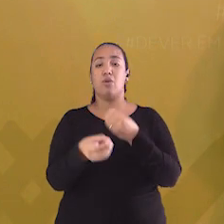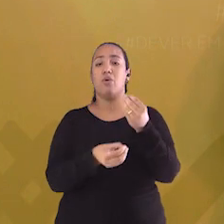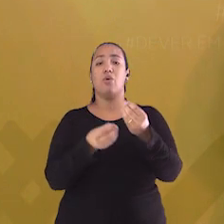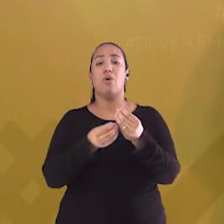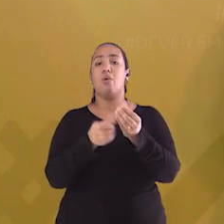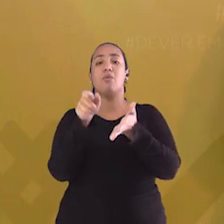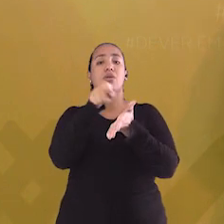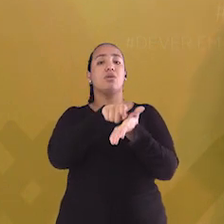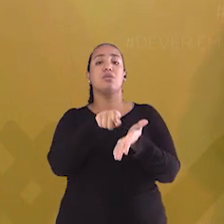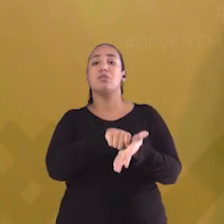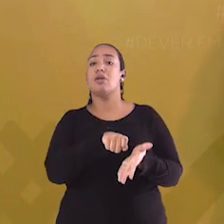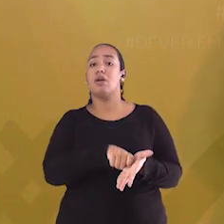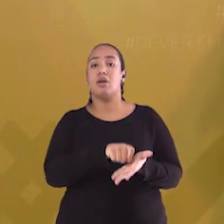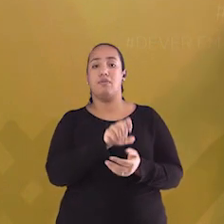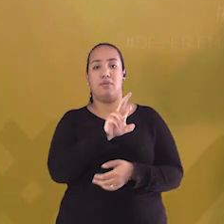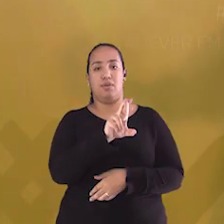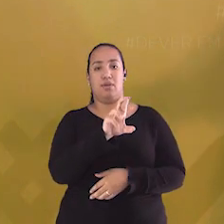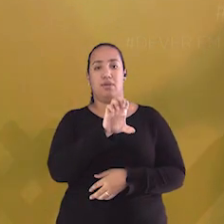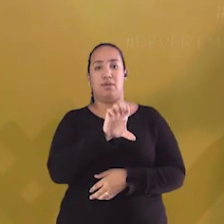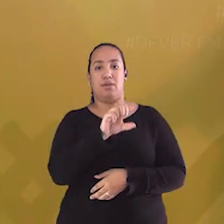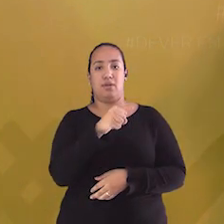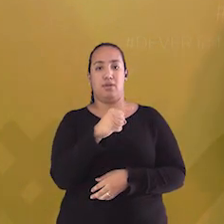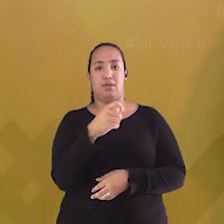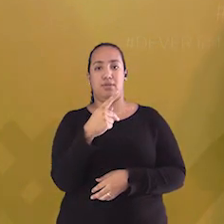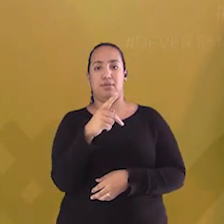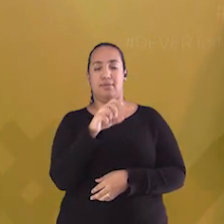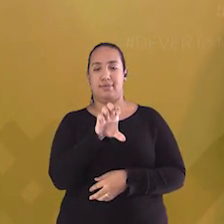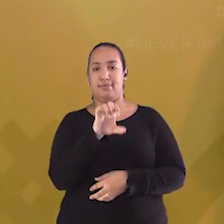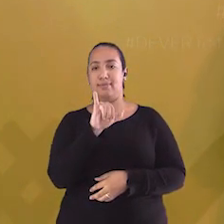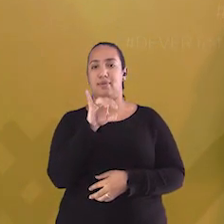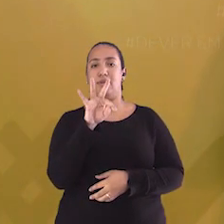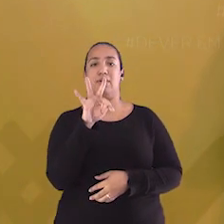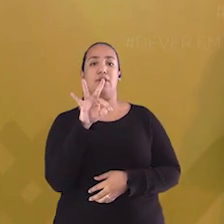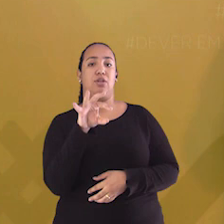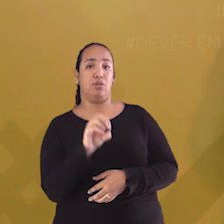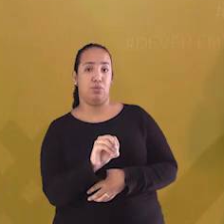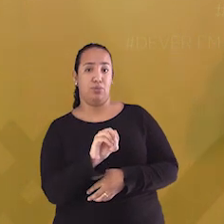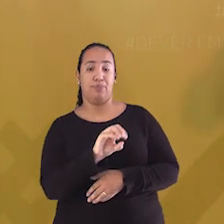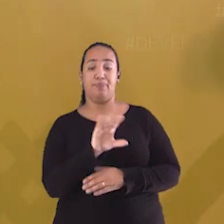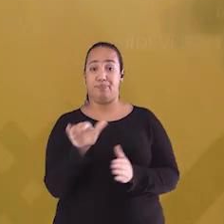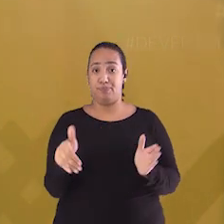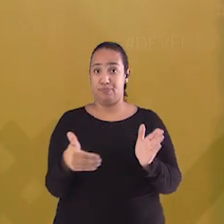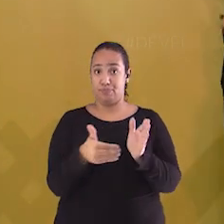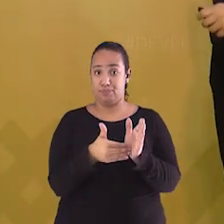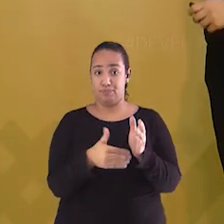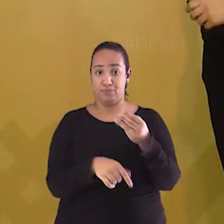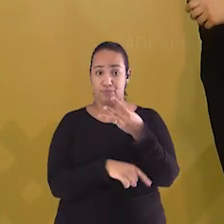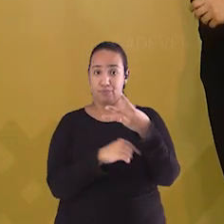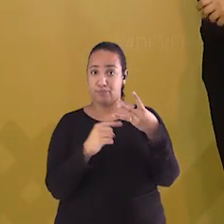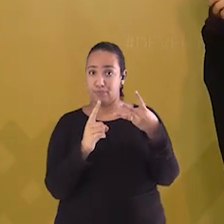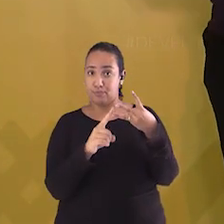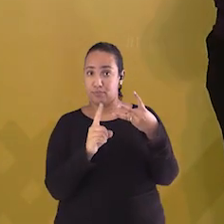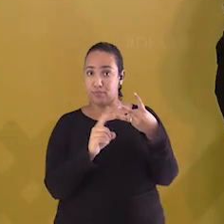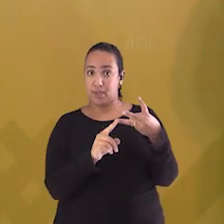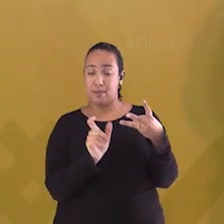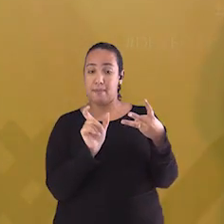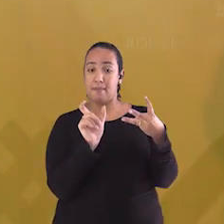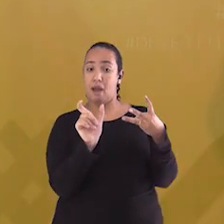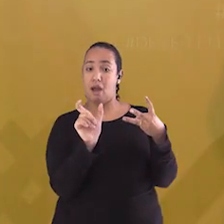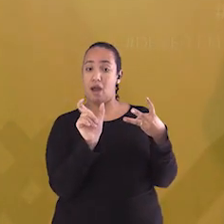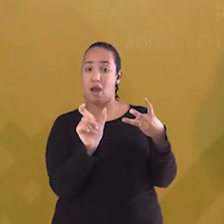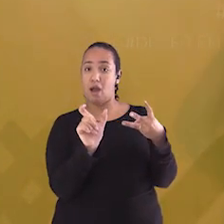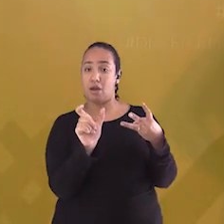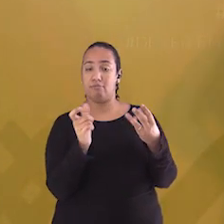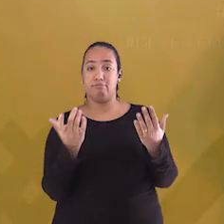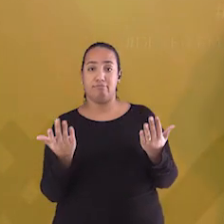R. Então, começa com a letra R. Muito bem. E, por fim, bem aqui, nós